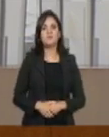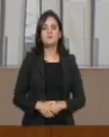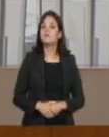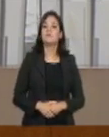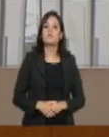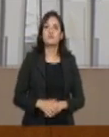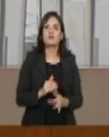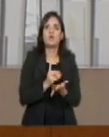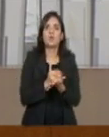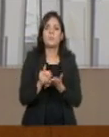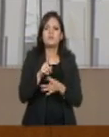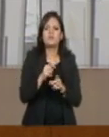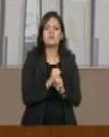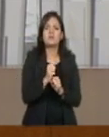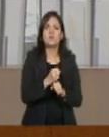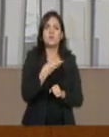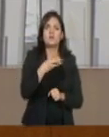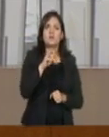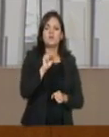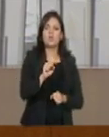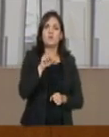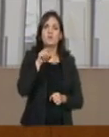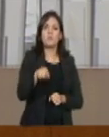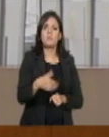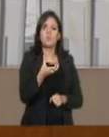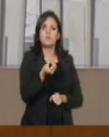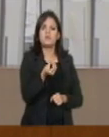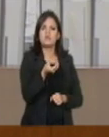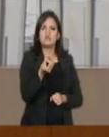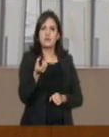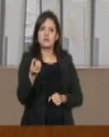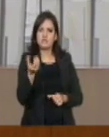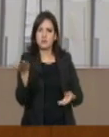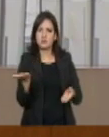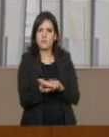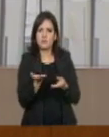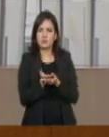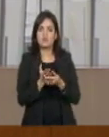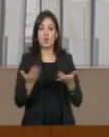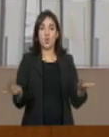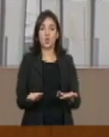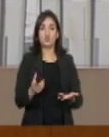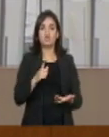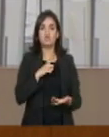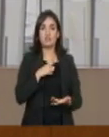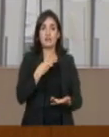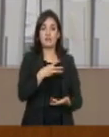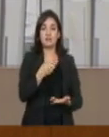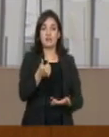Iniciamos esse ano com 38.600 processos no geral, hoje temos 31 mil processos.